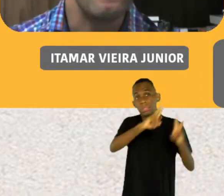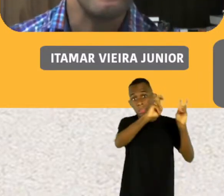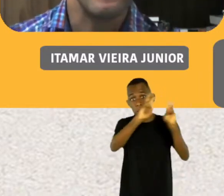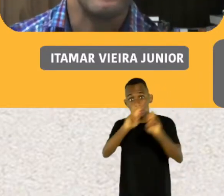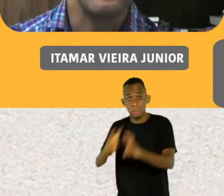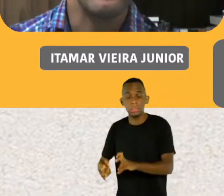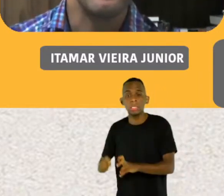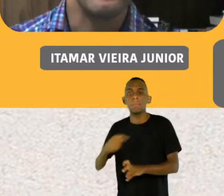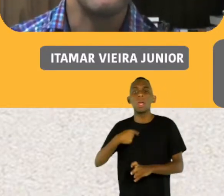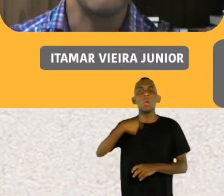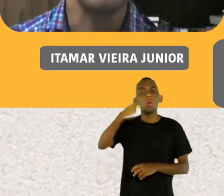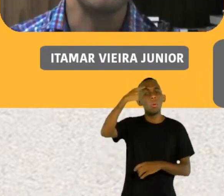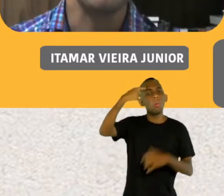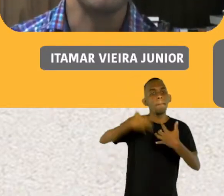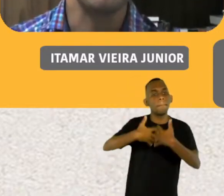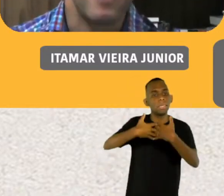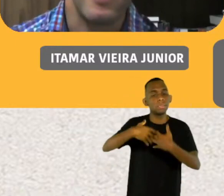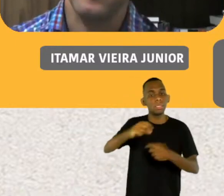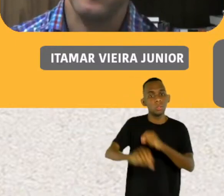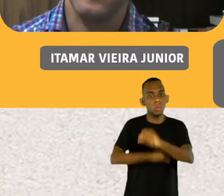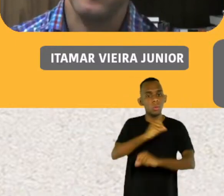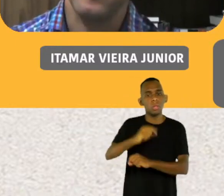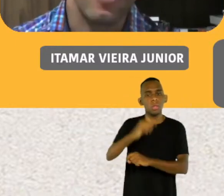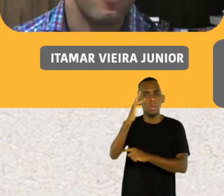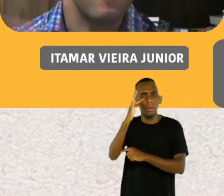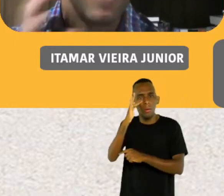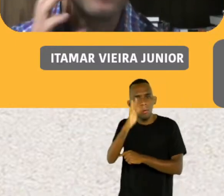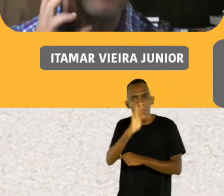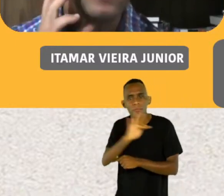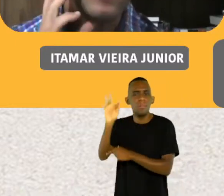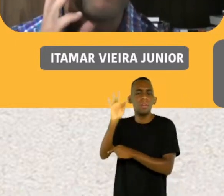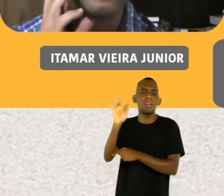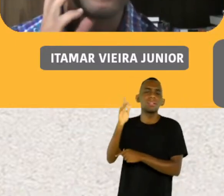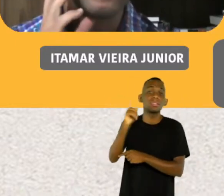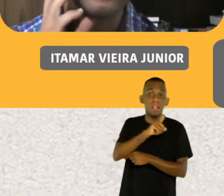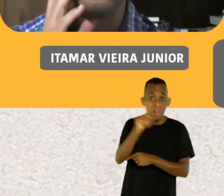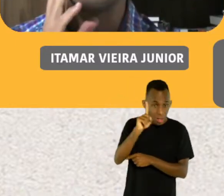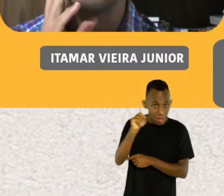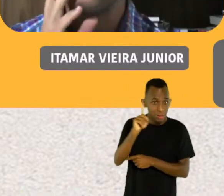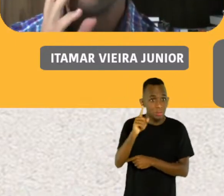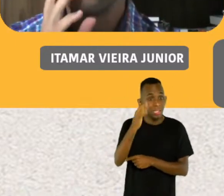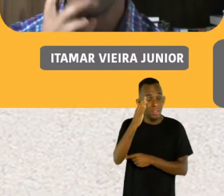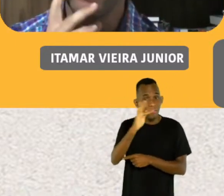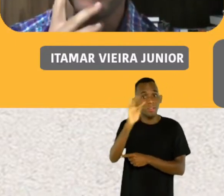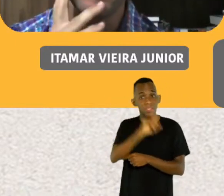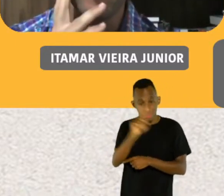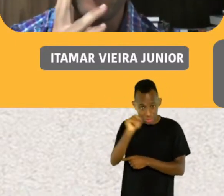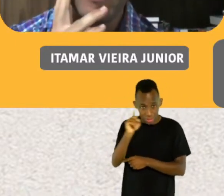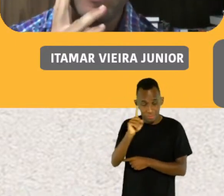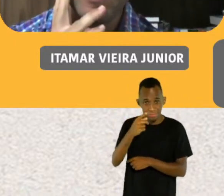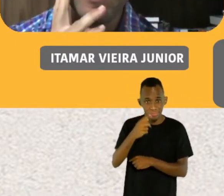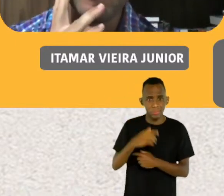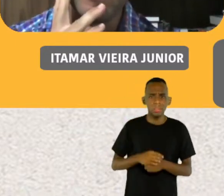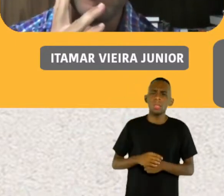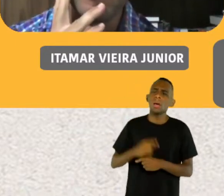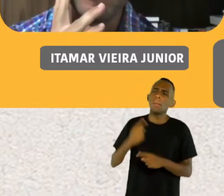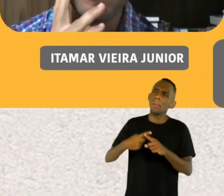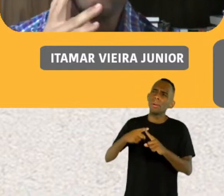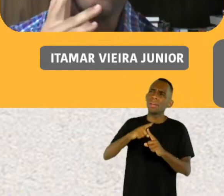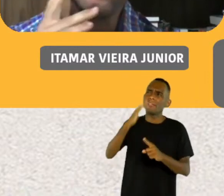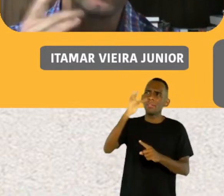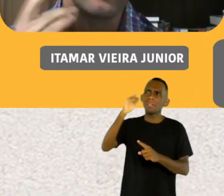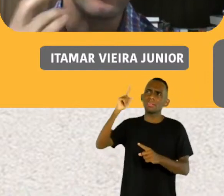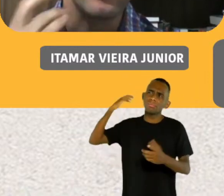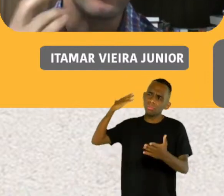pensando na Francia Marx, no Petro, mas mais na Francia Marx, por toda a história que ela